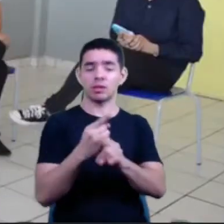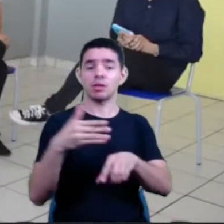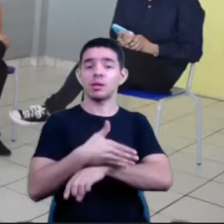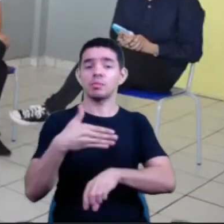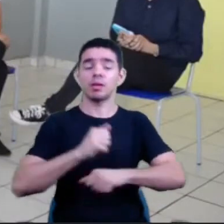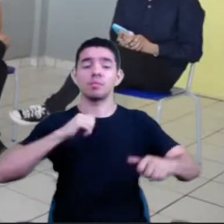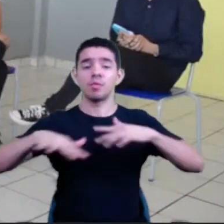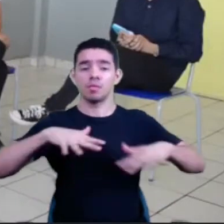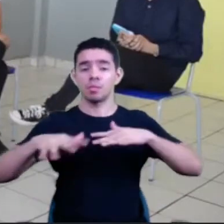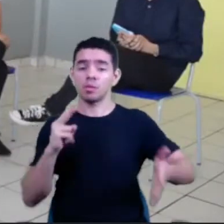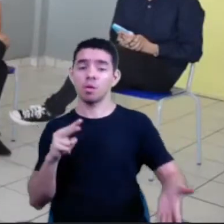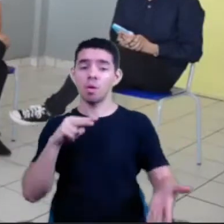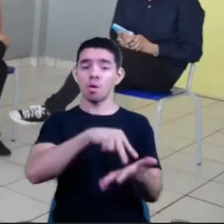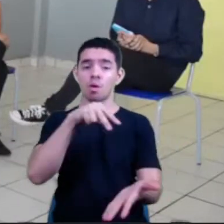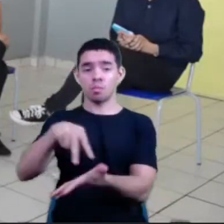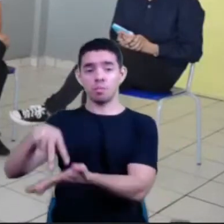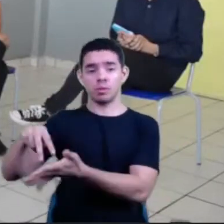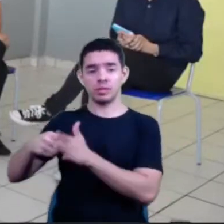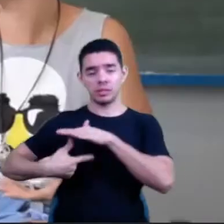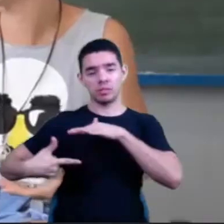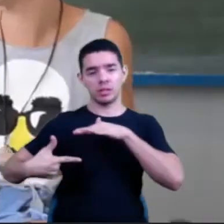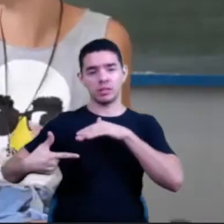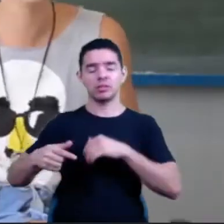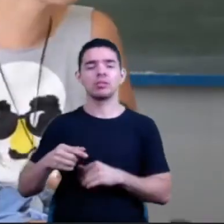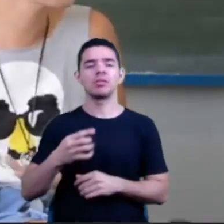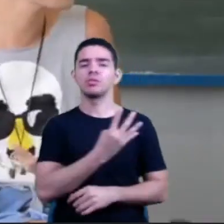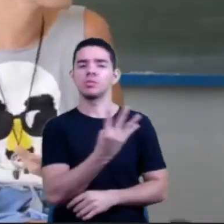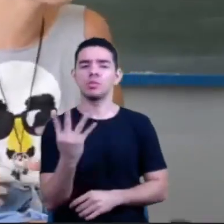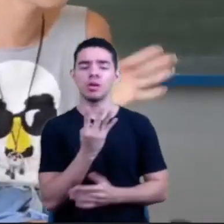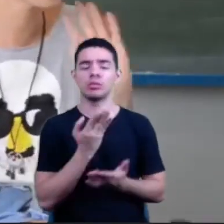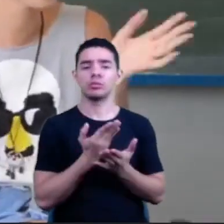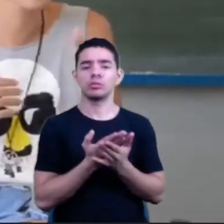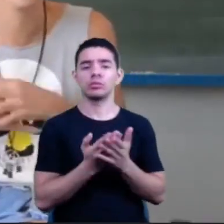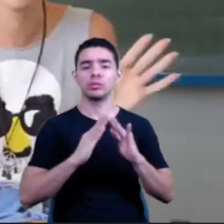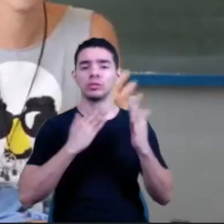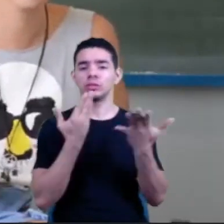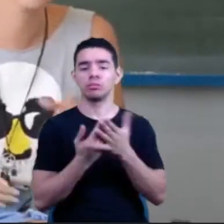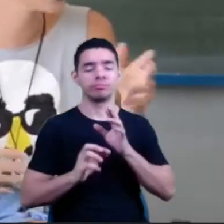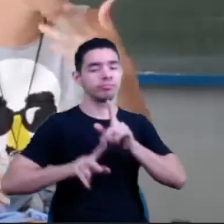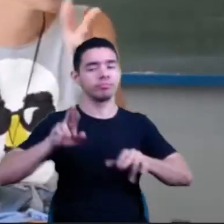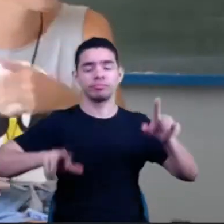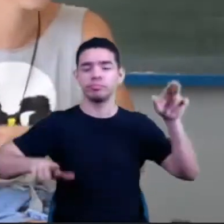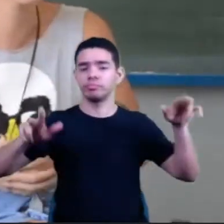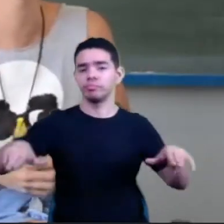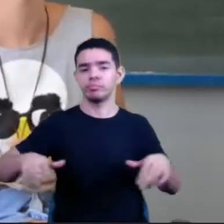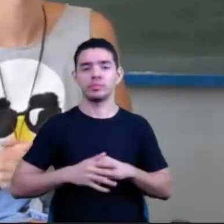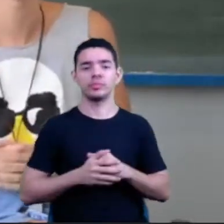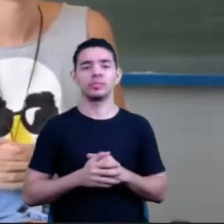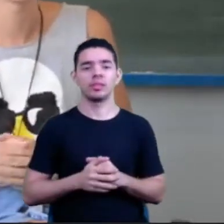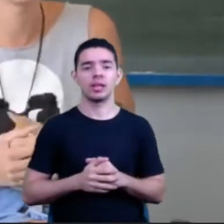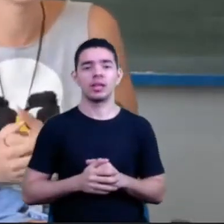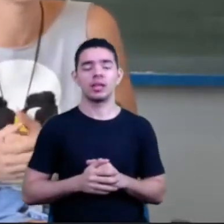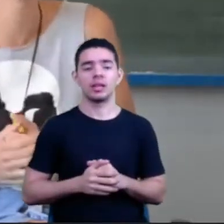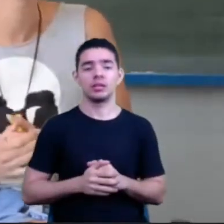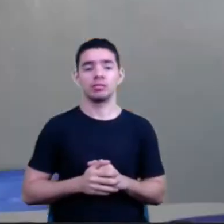participaram do movimento de ocupações secundaristas. Os 4 estudavam em colégios de diferentes regiões da periferia